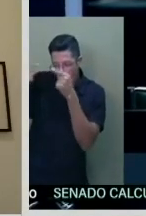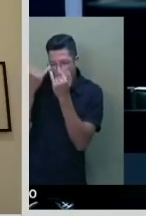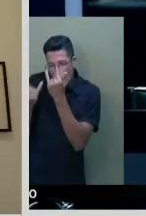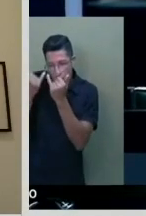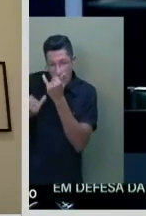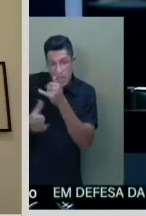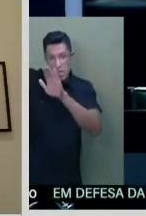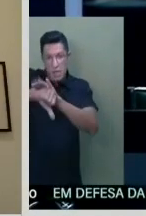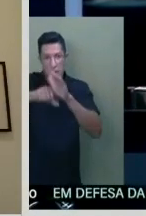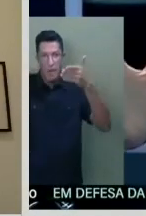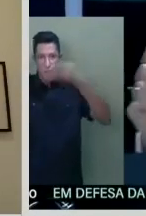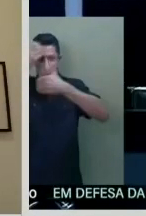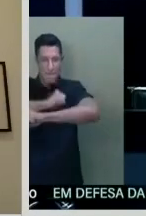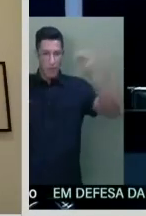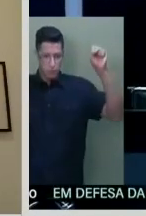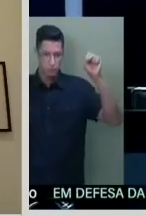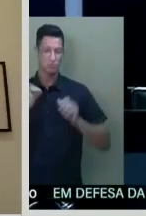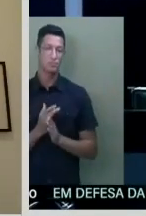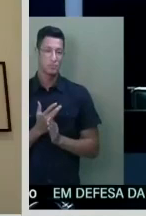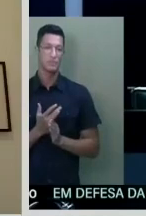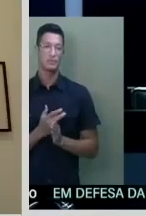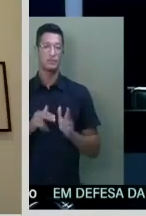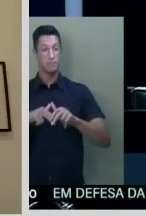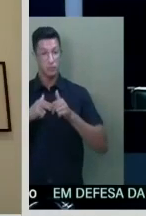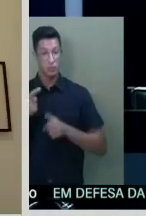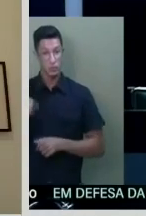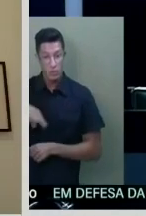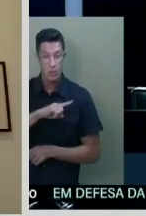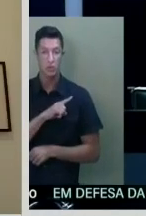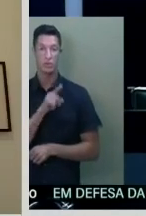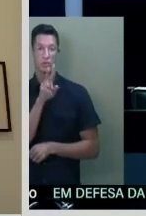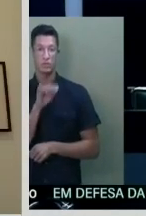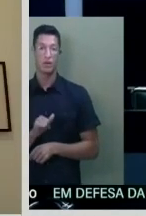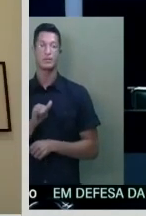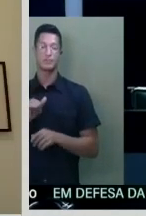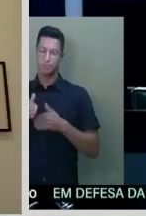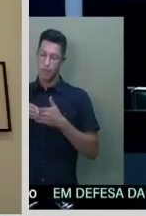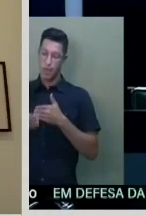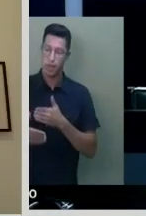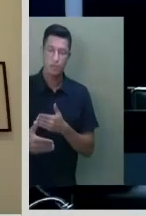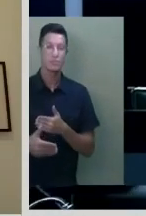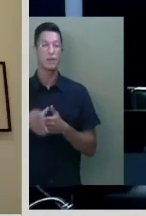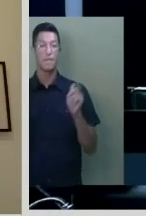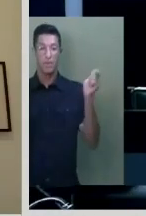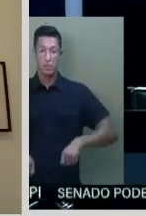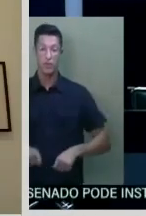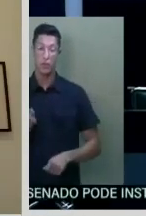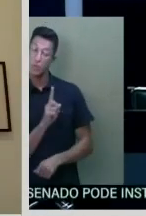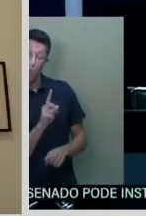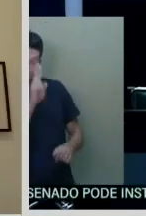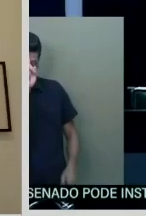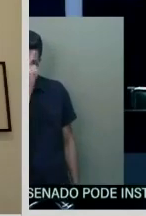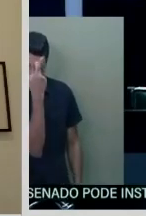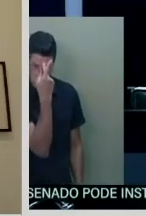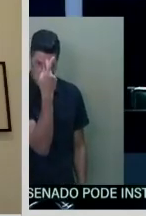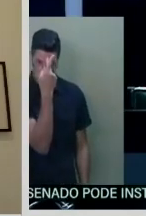país. Mas isso, essa pacificação se restringe a isso. Não significa anistiar ou fechar os